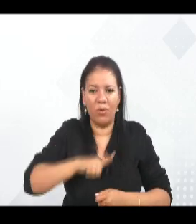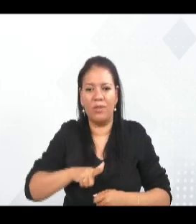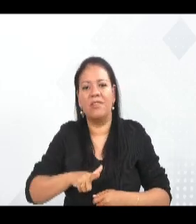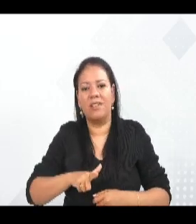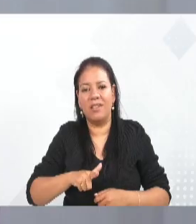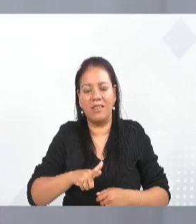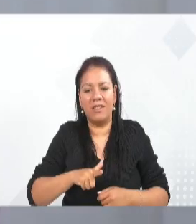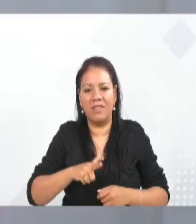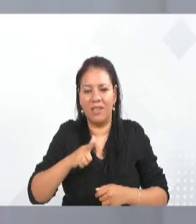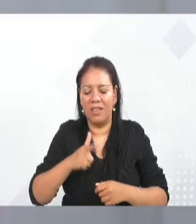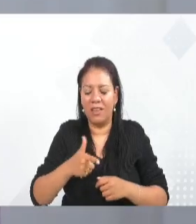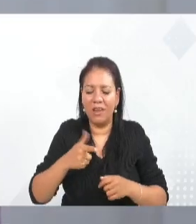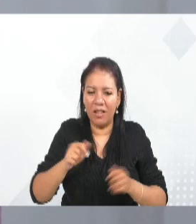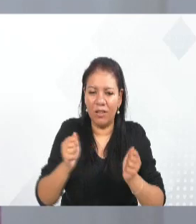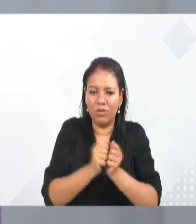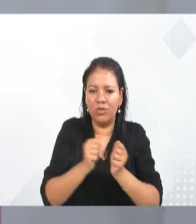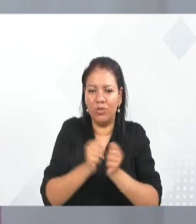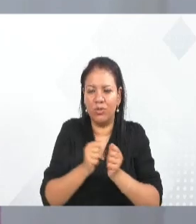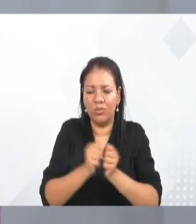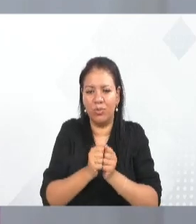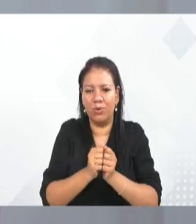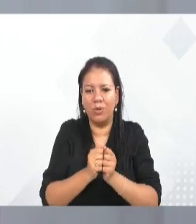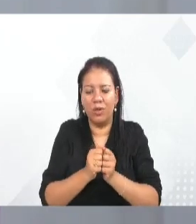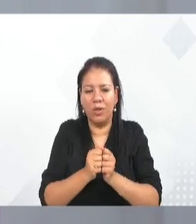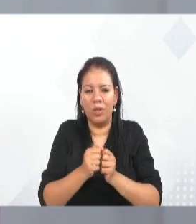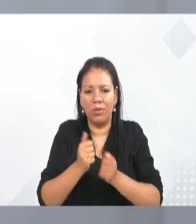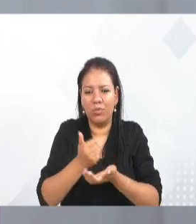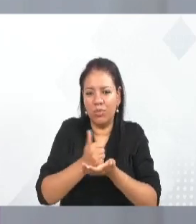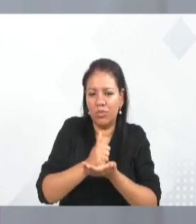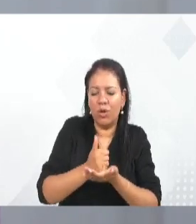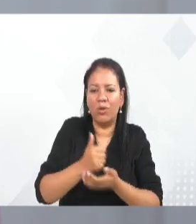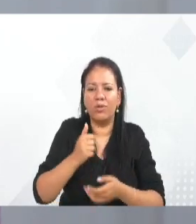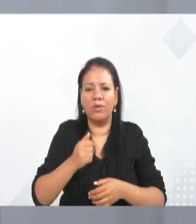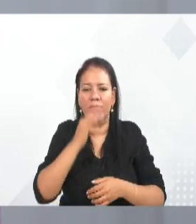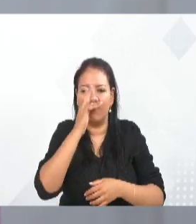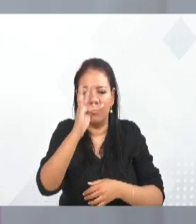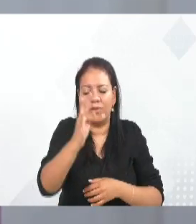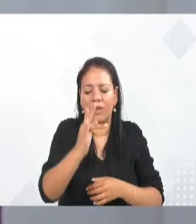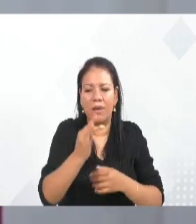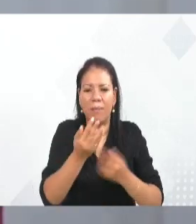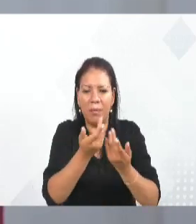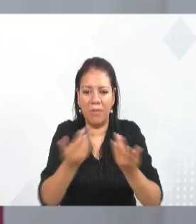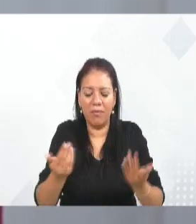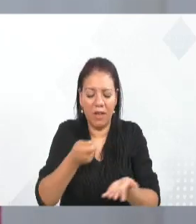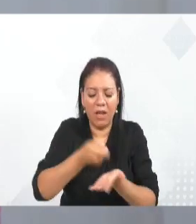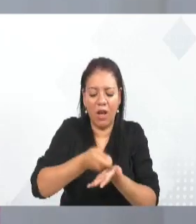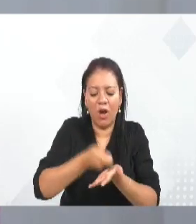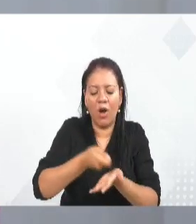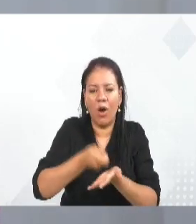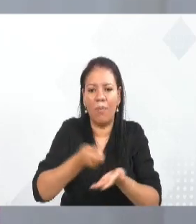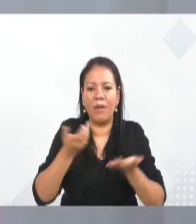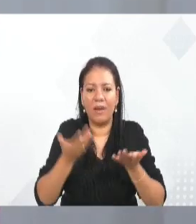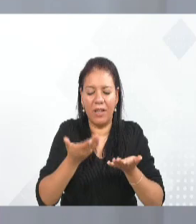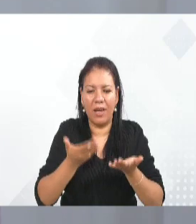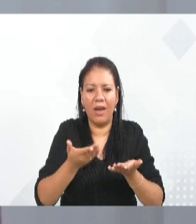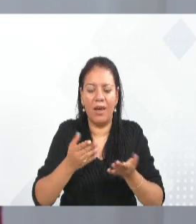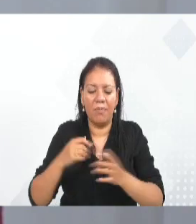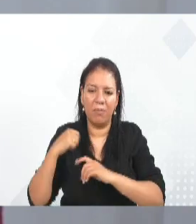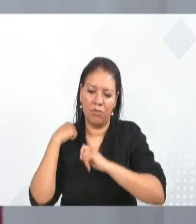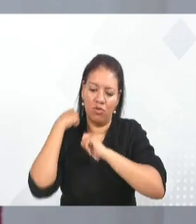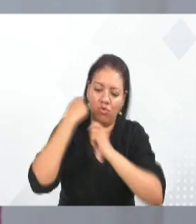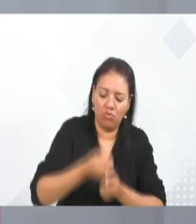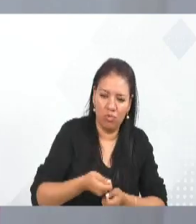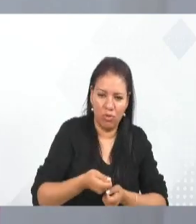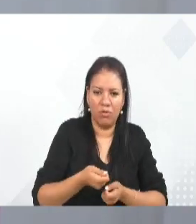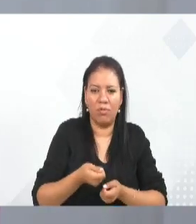jogos da primavera e agora vai continuar fazendo parte por muito tempo é isso que a gente cobra é isso que a gente quer Porque de fato o jiu-jitsu faz